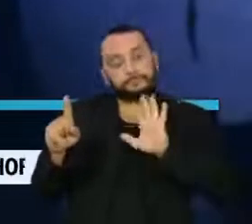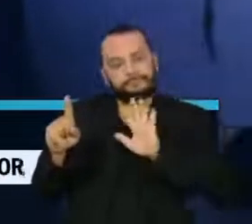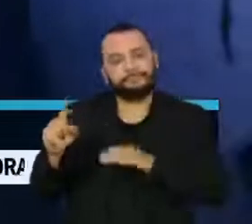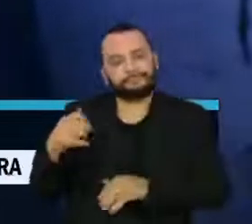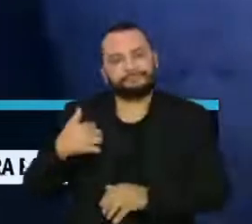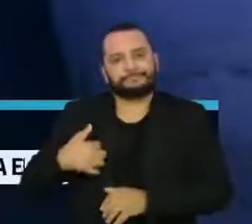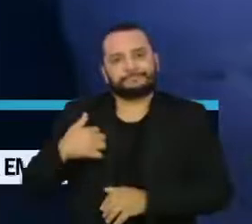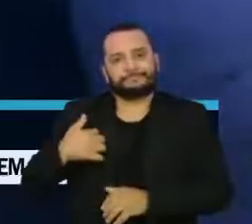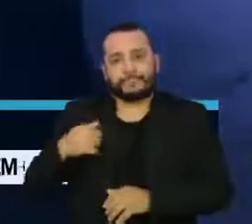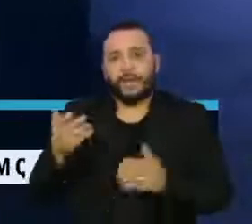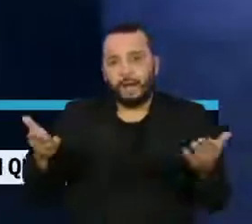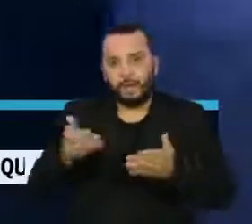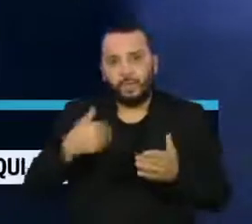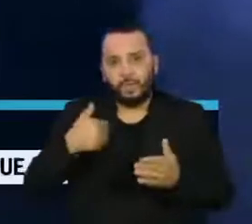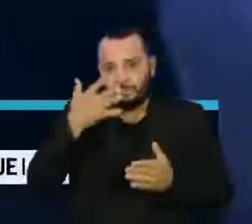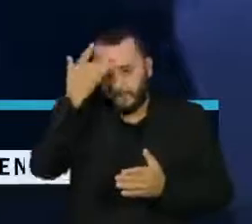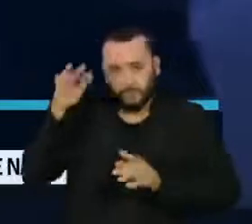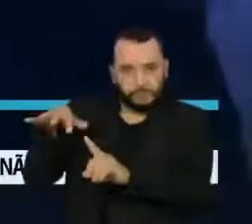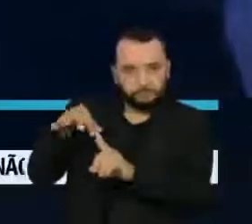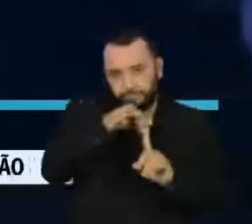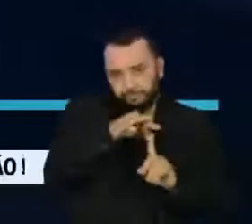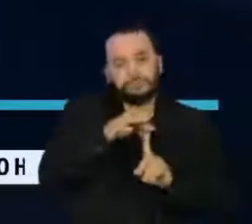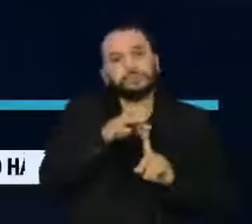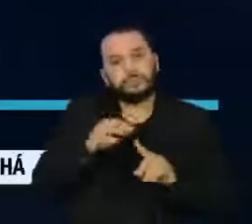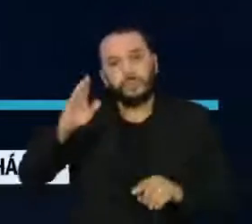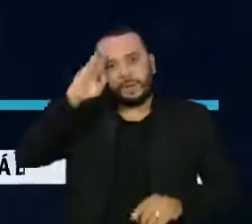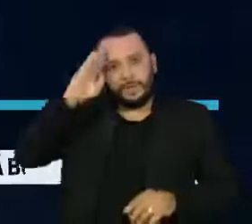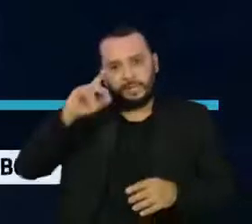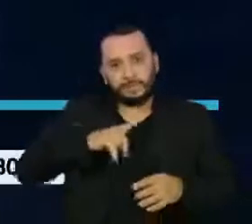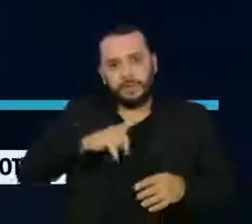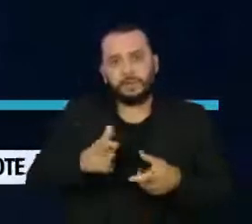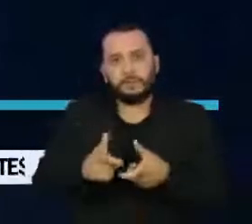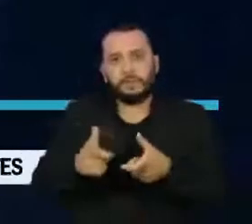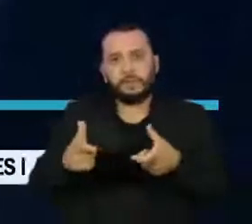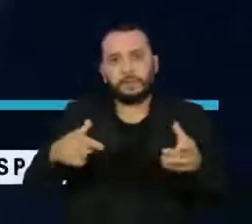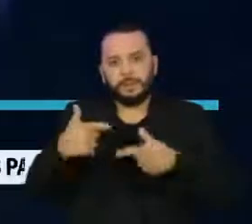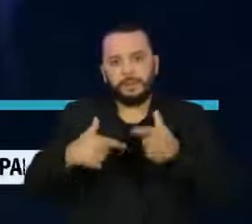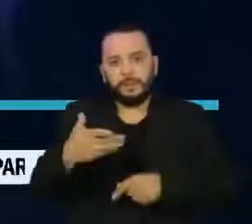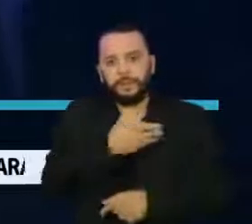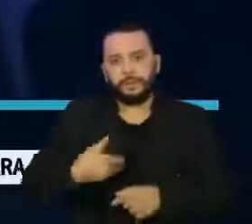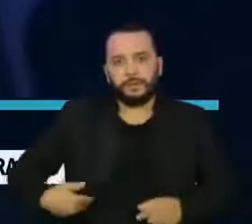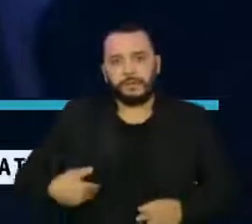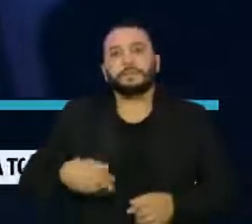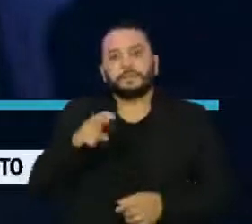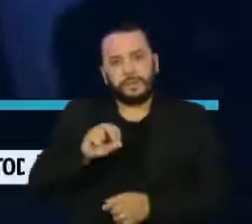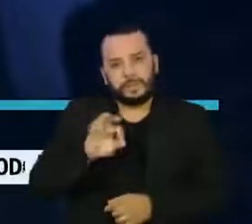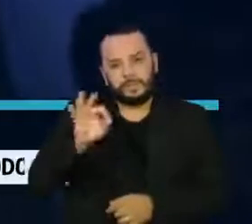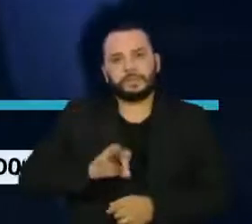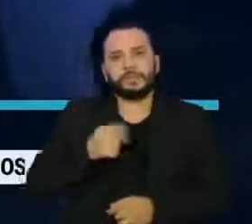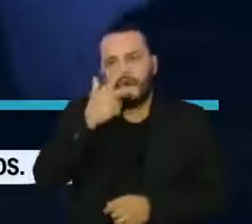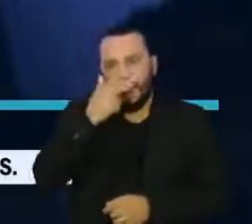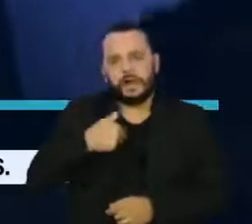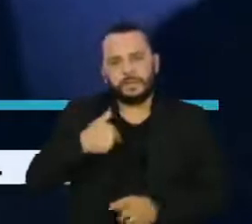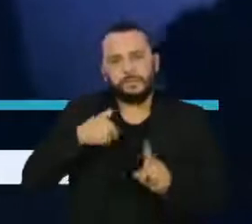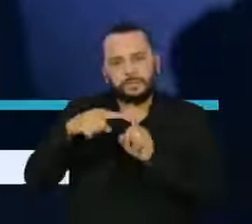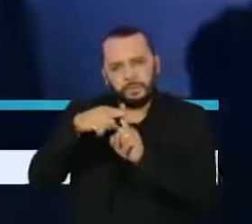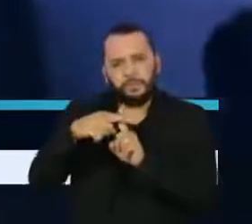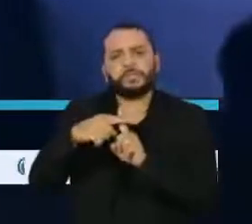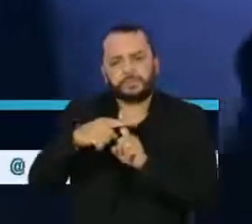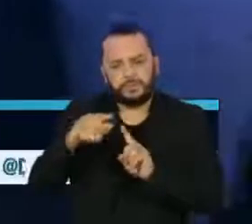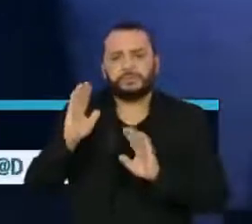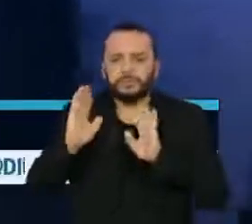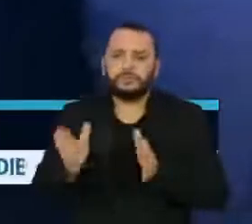estudo do Instituto Paraná Pesquisa mostrou que metade da população vê como positiva a participação dos militares nos cargos